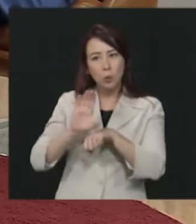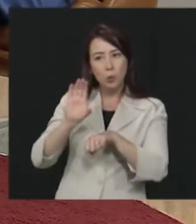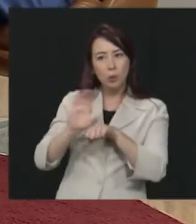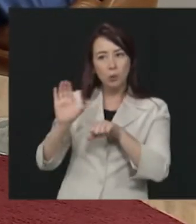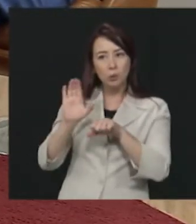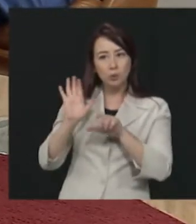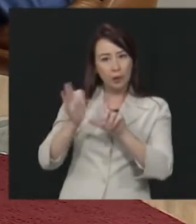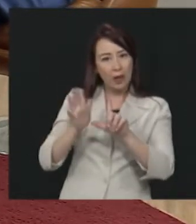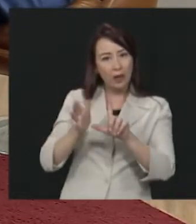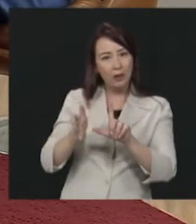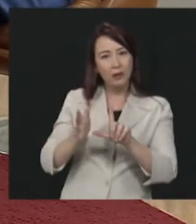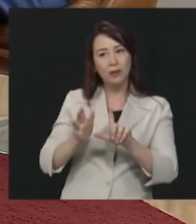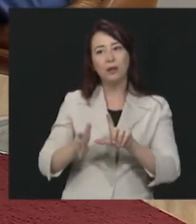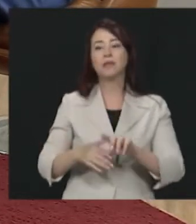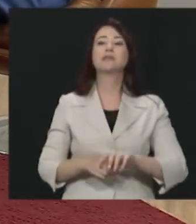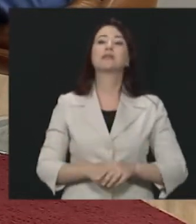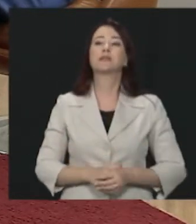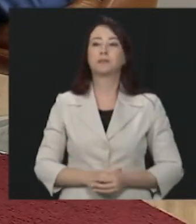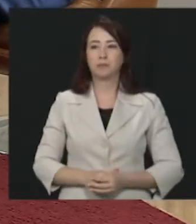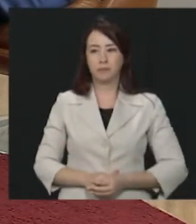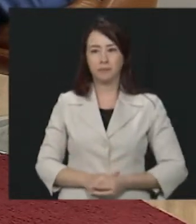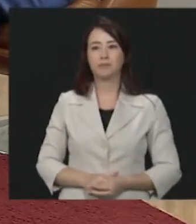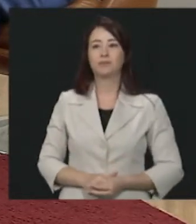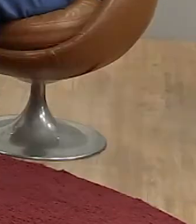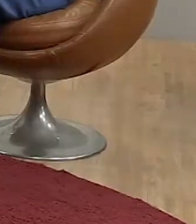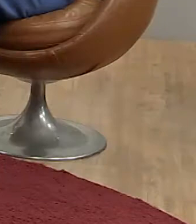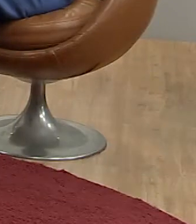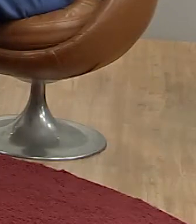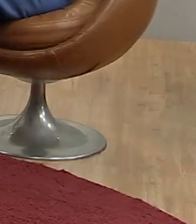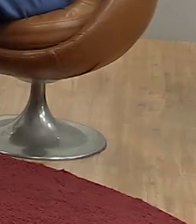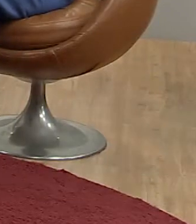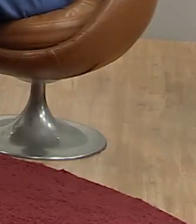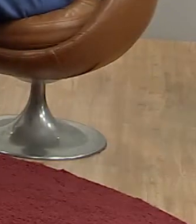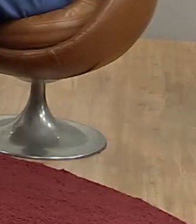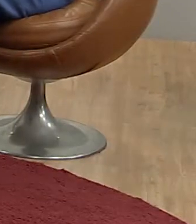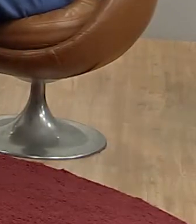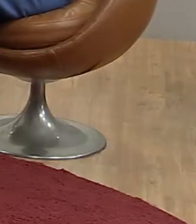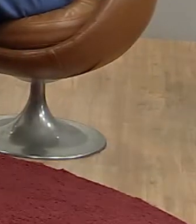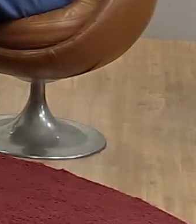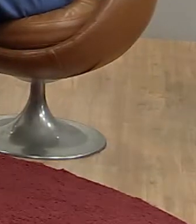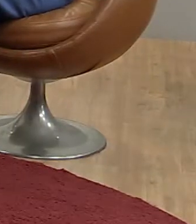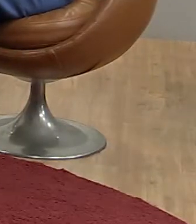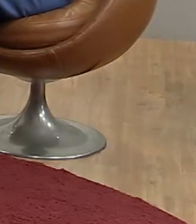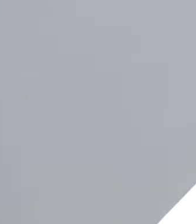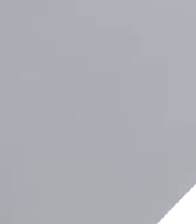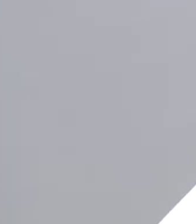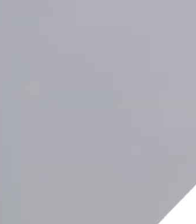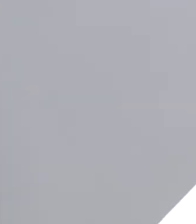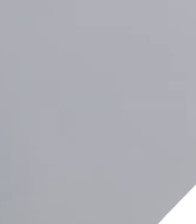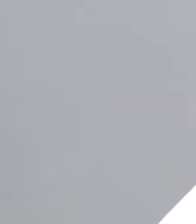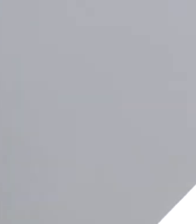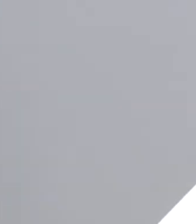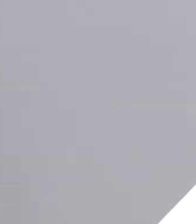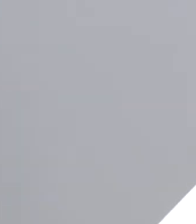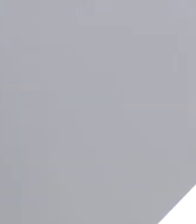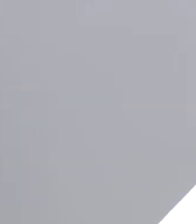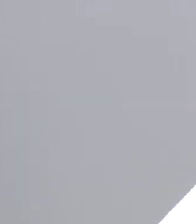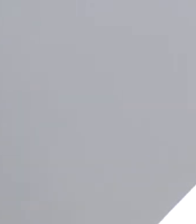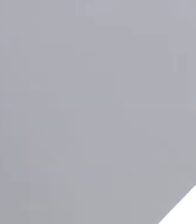essa formação? Sim, a pessoa que tenha a proficiência na língua de sinais, isso, ela pode cursar o